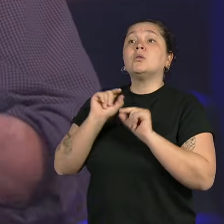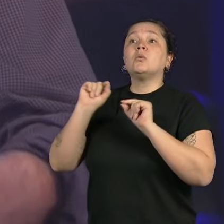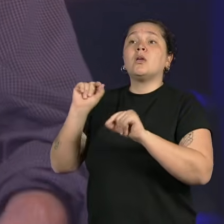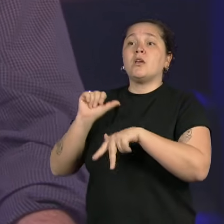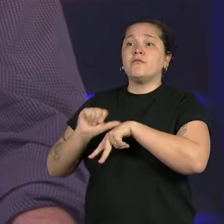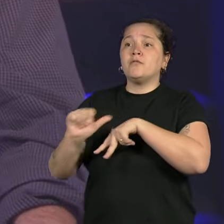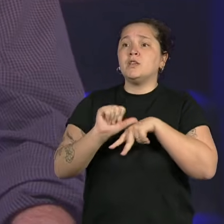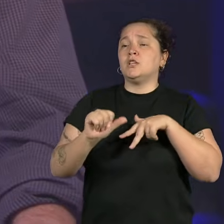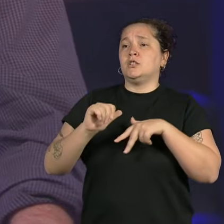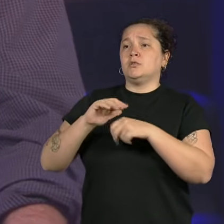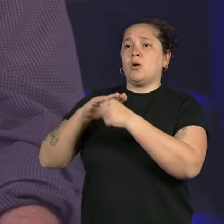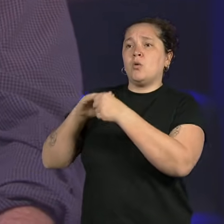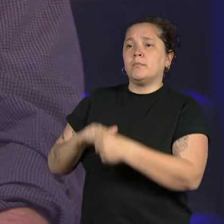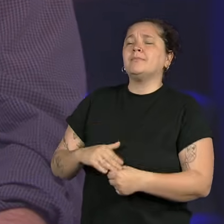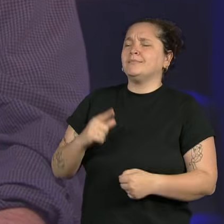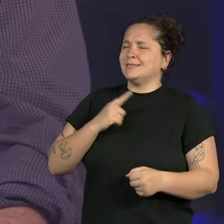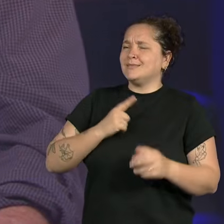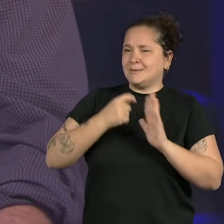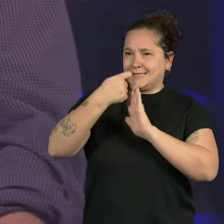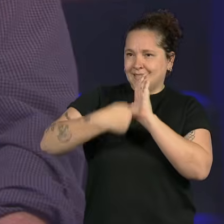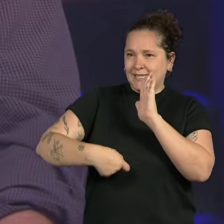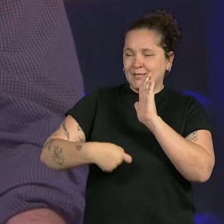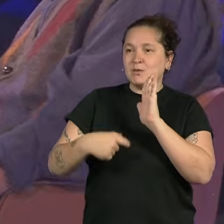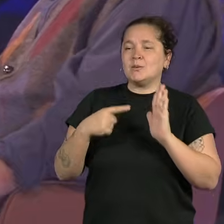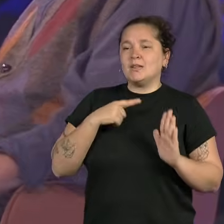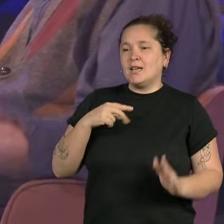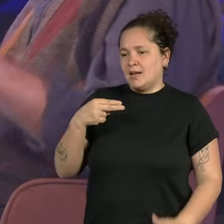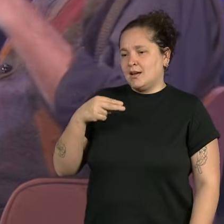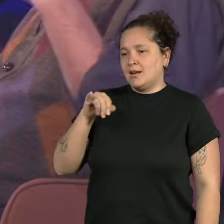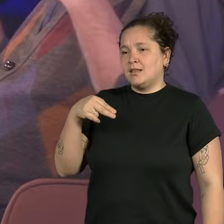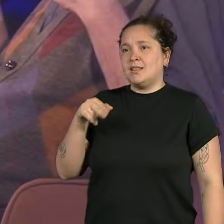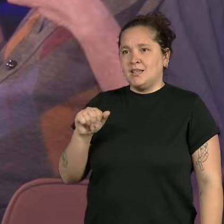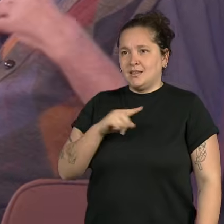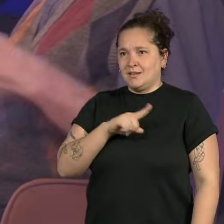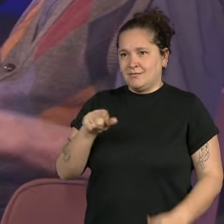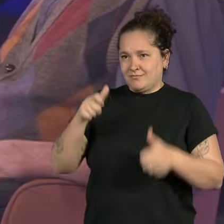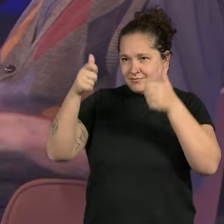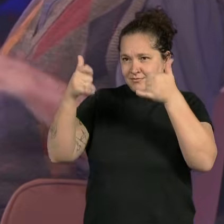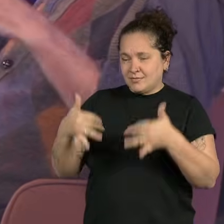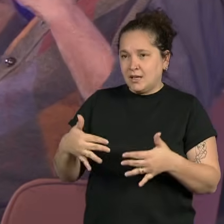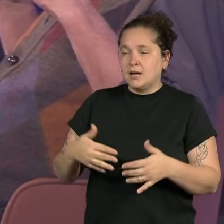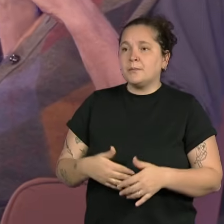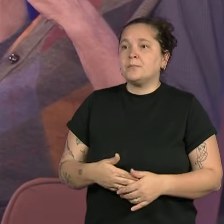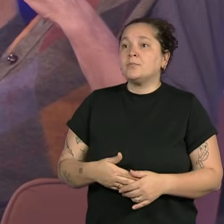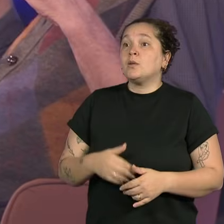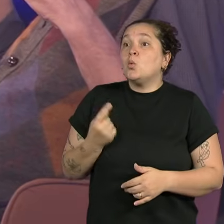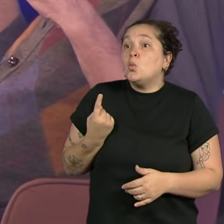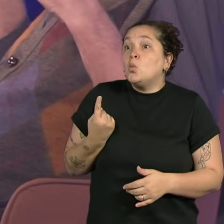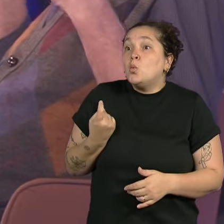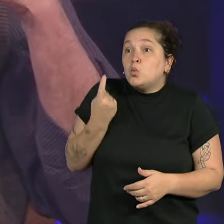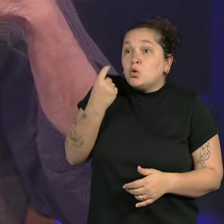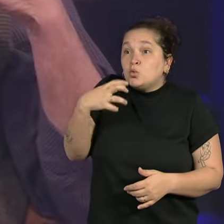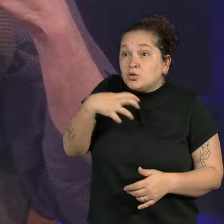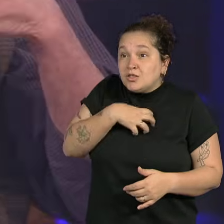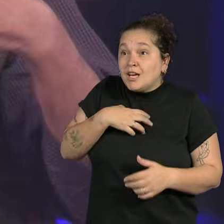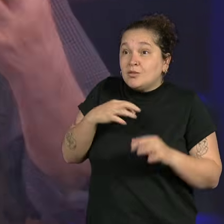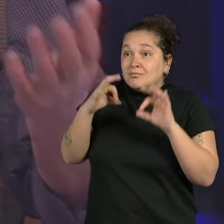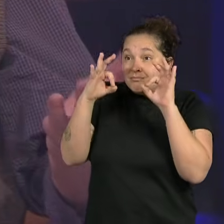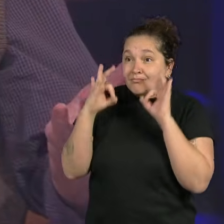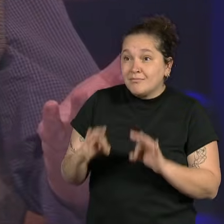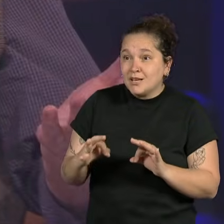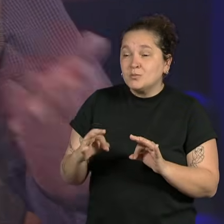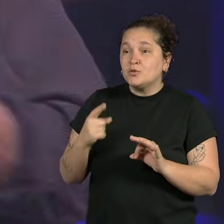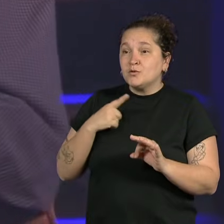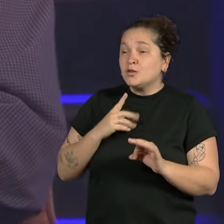tentando... Tem uma fala do texto, né, que é linda e que fala onde a única forma de seguir Jesus é estar com ele junto